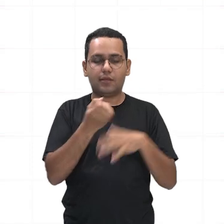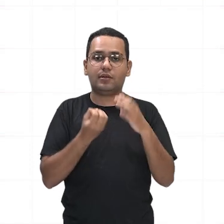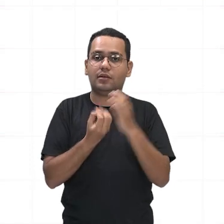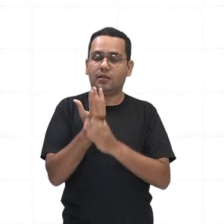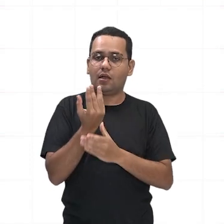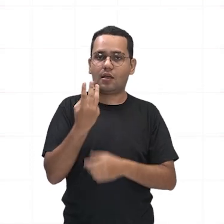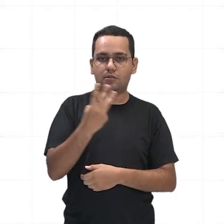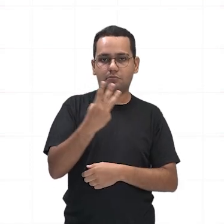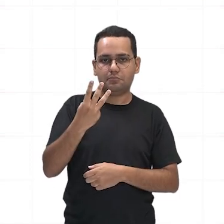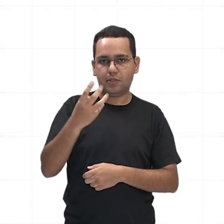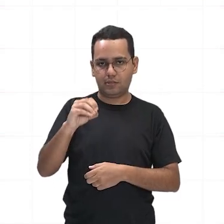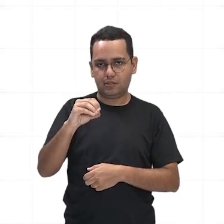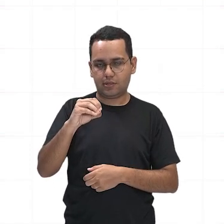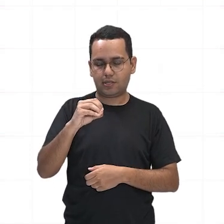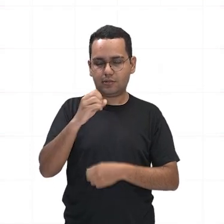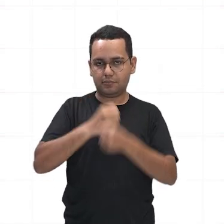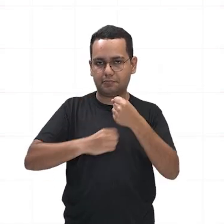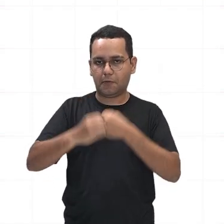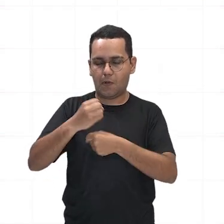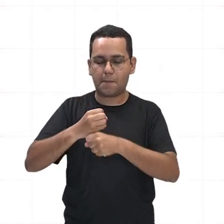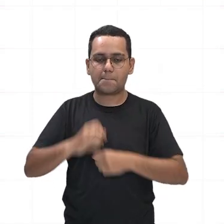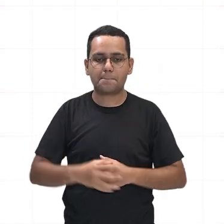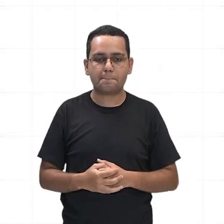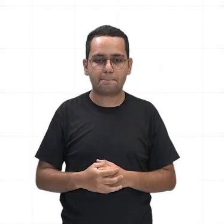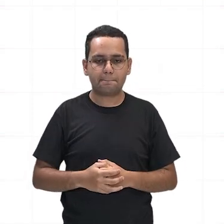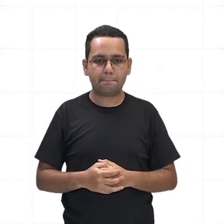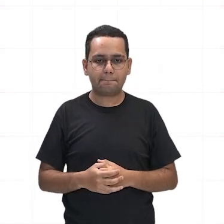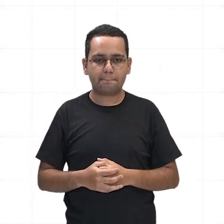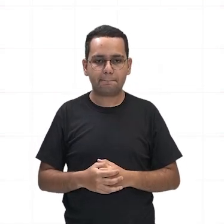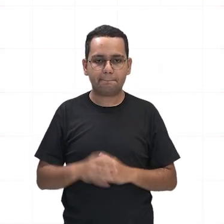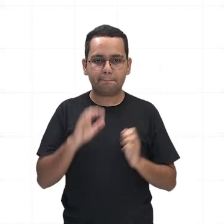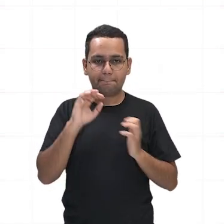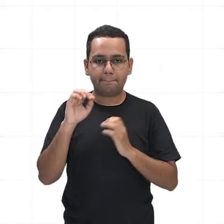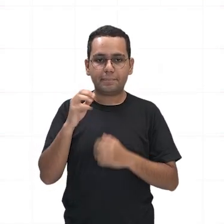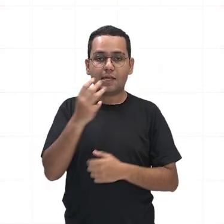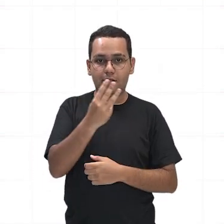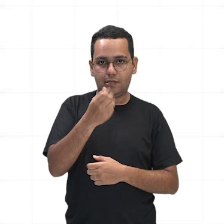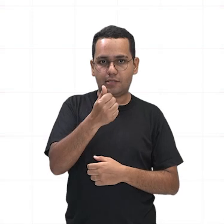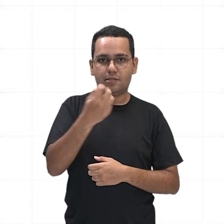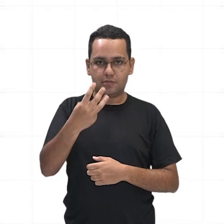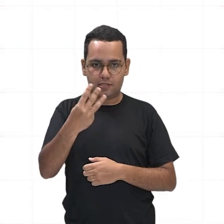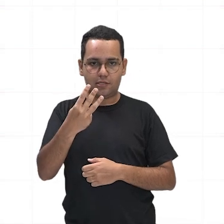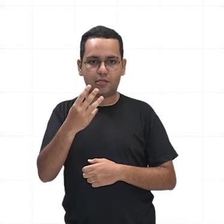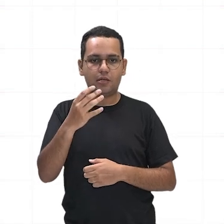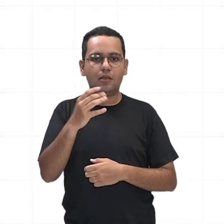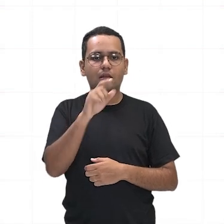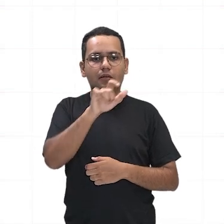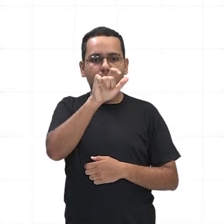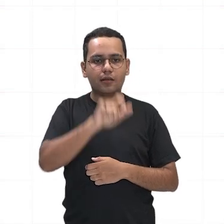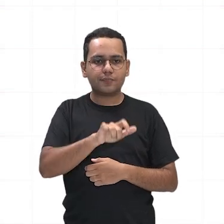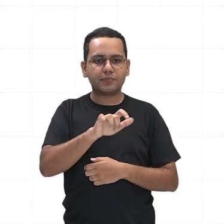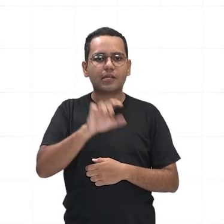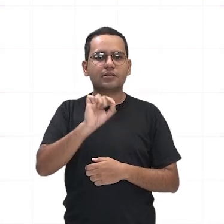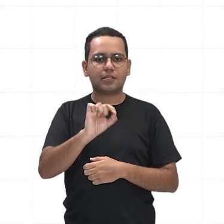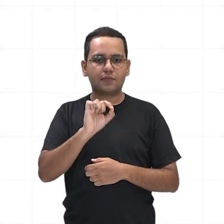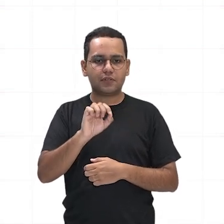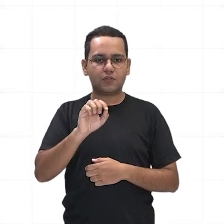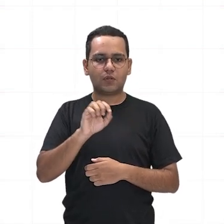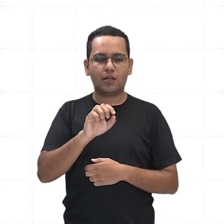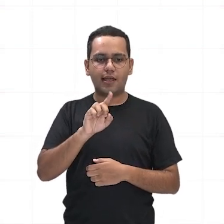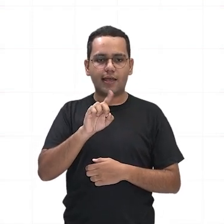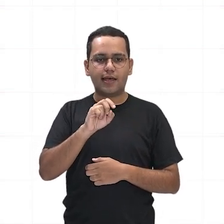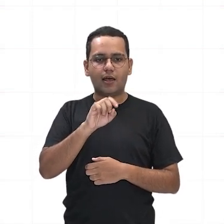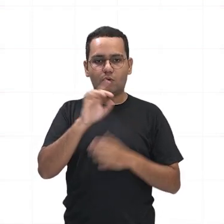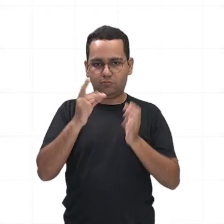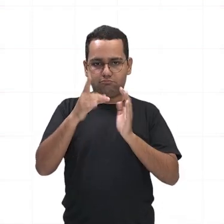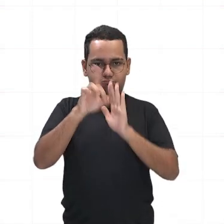em homenagem ao Constantino. E em 313, Constantino decretou o Édito de Milão, concedendo liberdade de culto